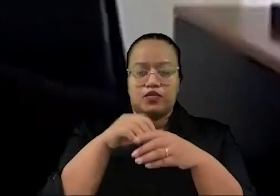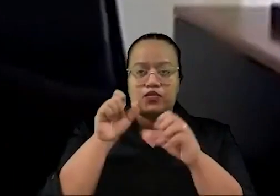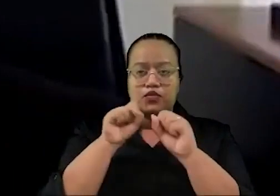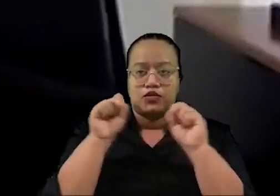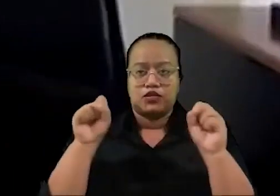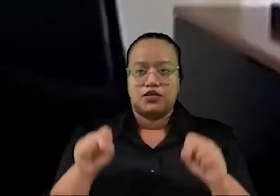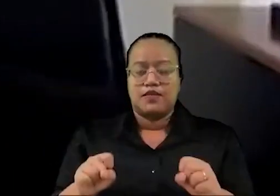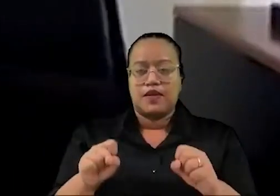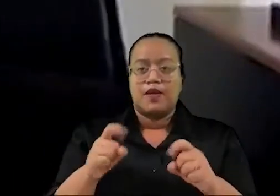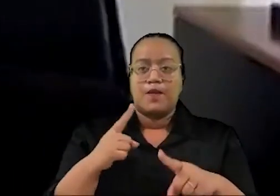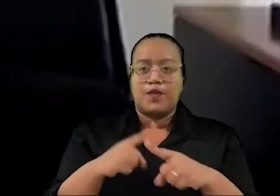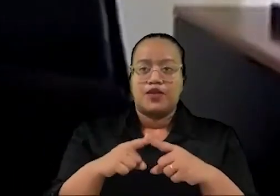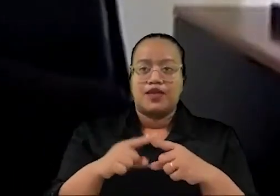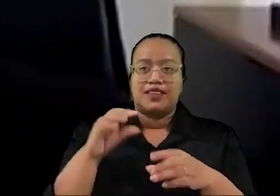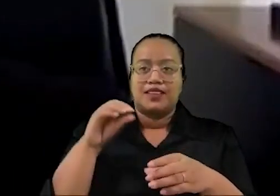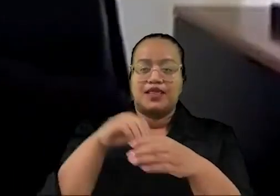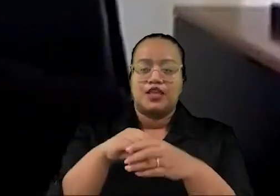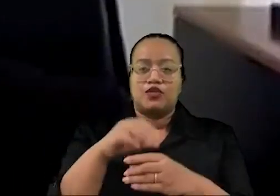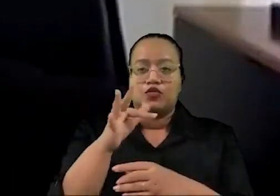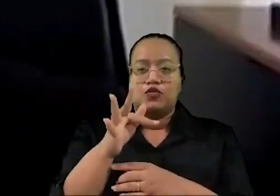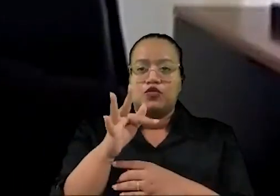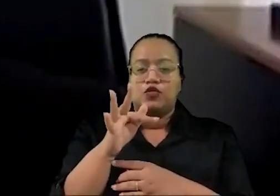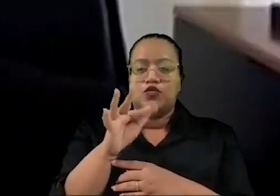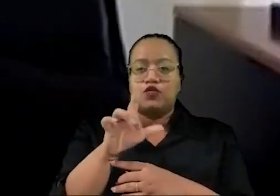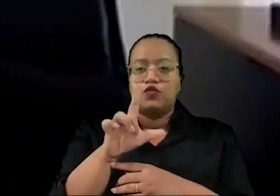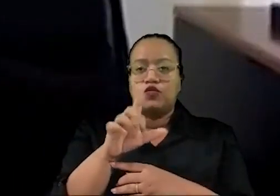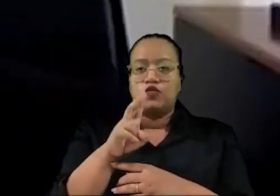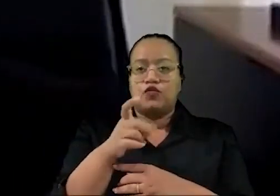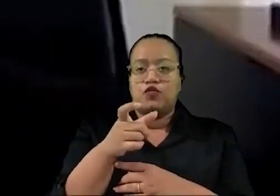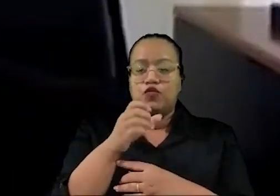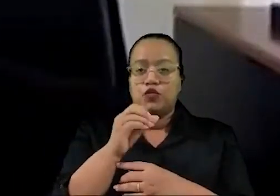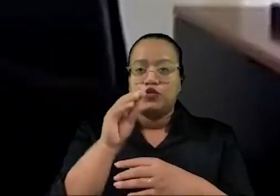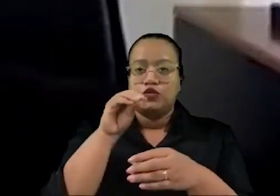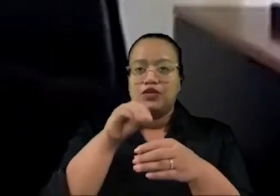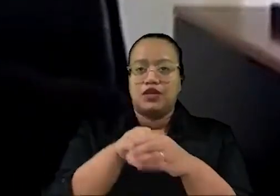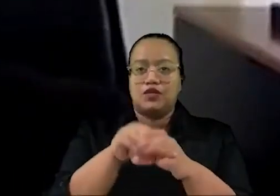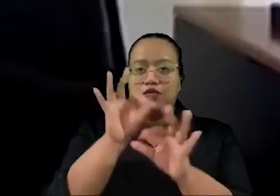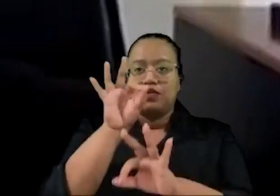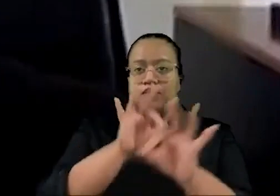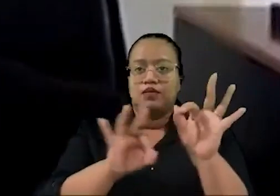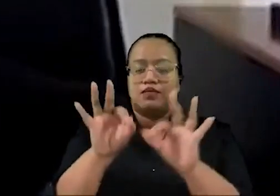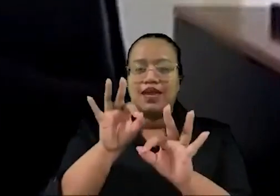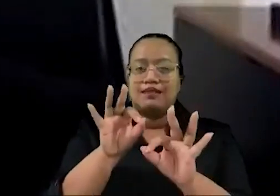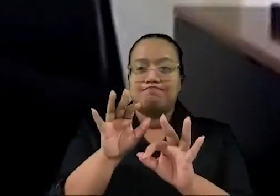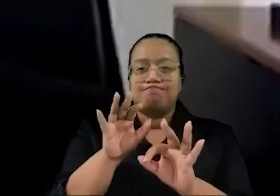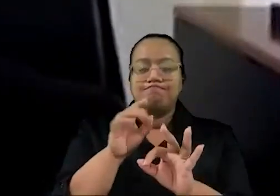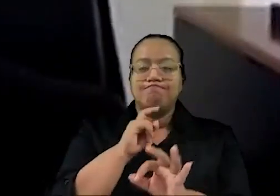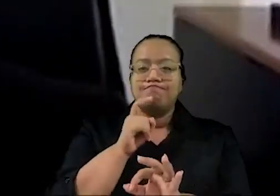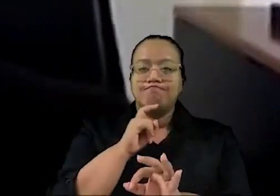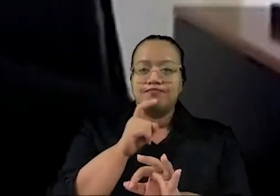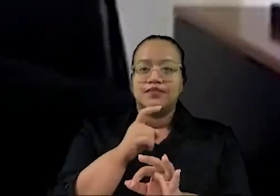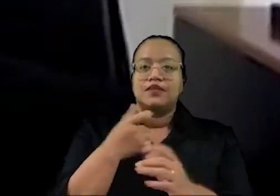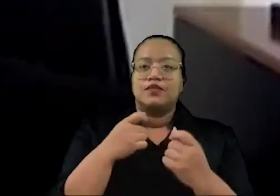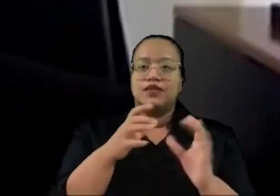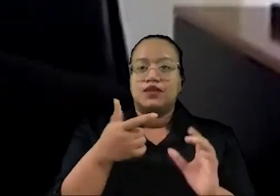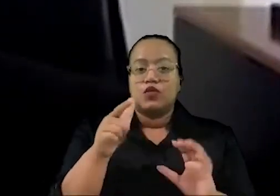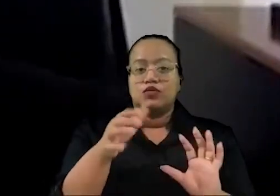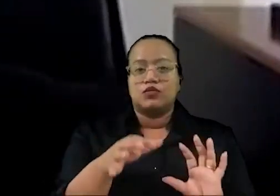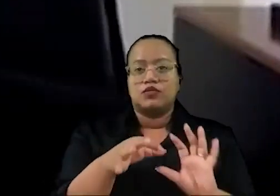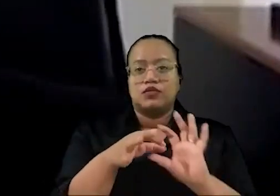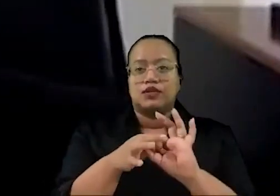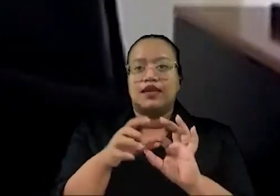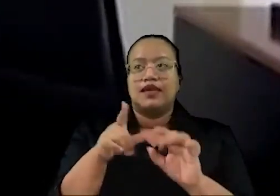PJE. Então, a gente tem essa visão, e o Caio, a gente já conversou a respeito disso, é a visão da terceira região também, de que o que a gente